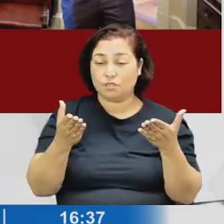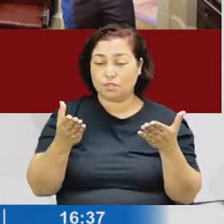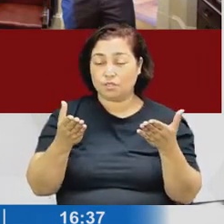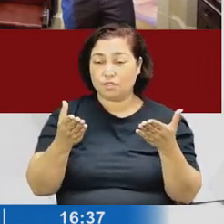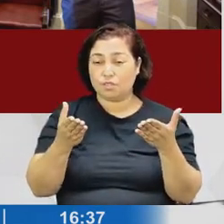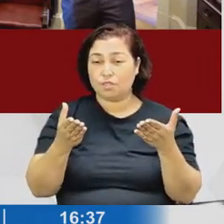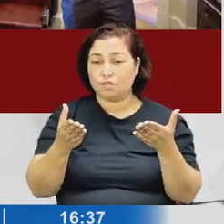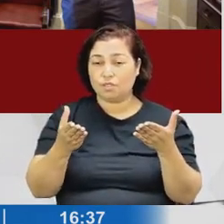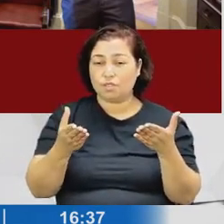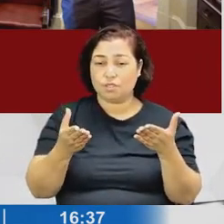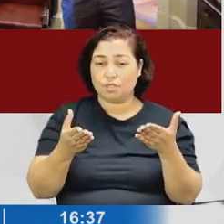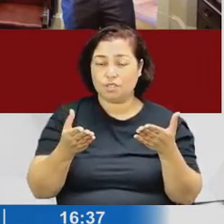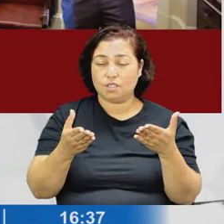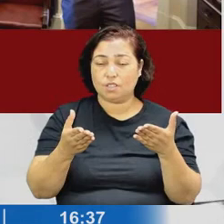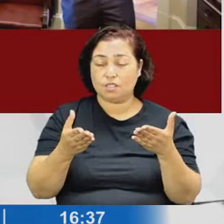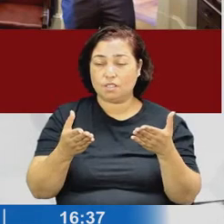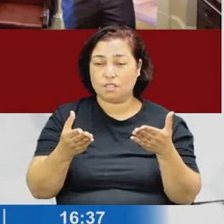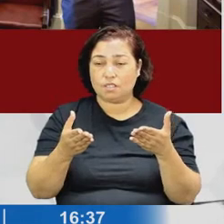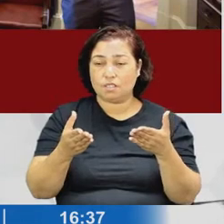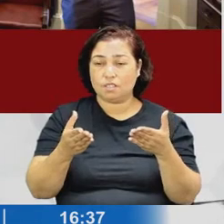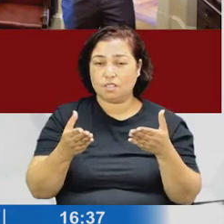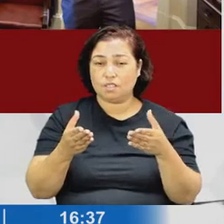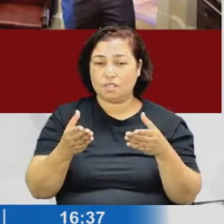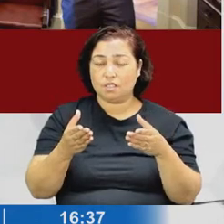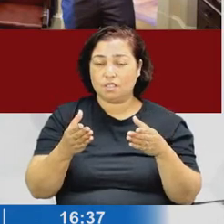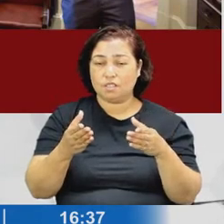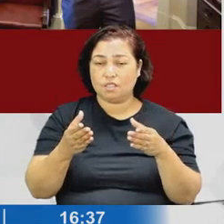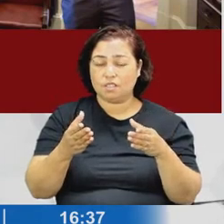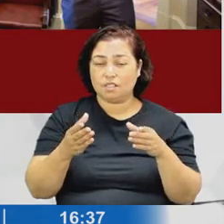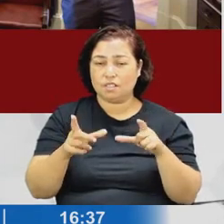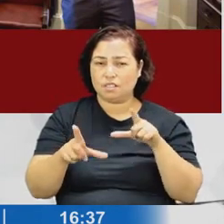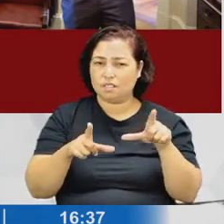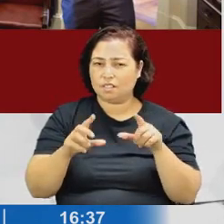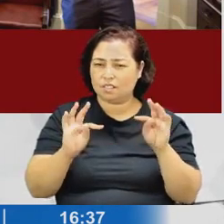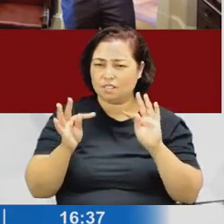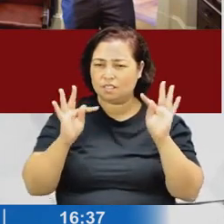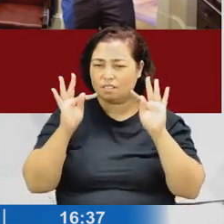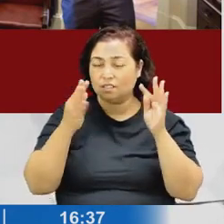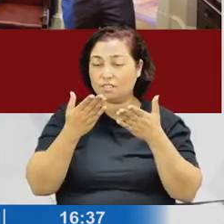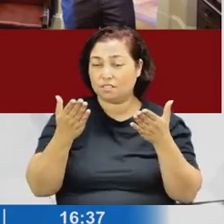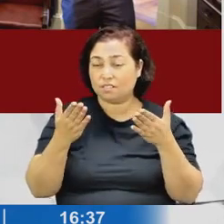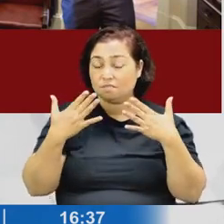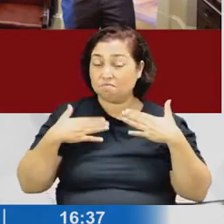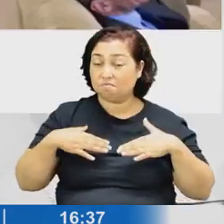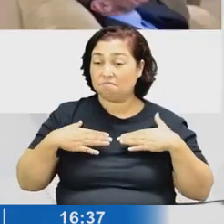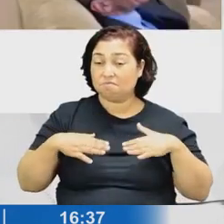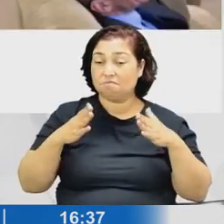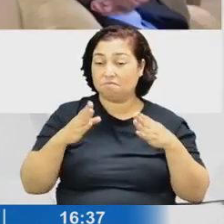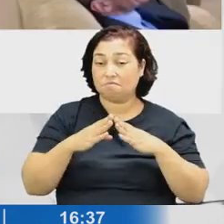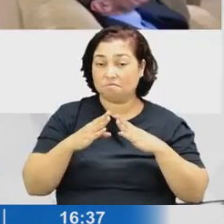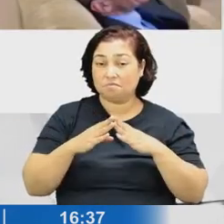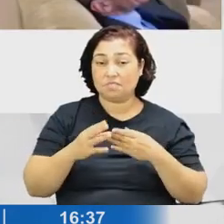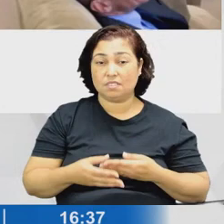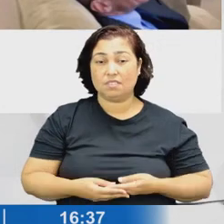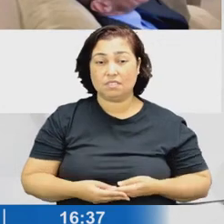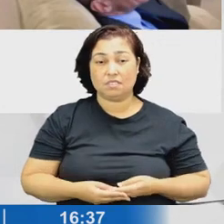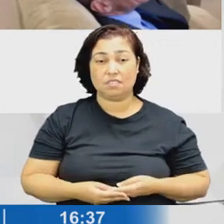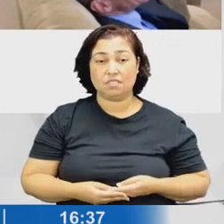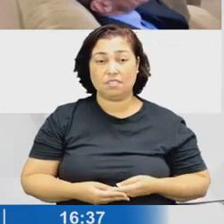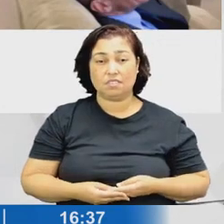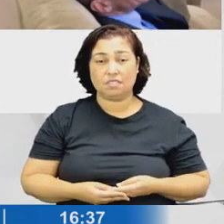né não bota medo de ninguém tá ali testando uma tecnologia e tal Tranquilão na Casa Branca ó